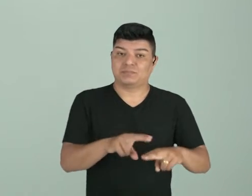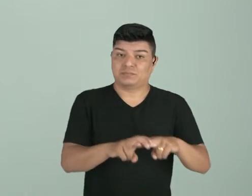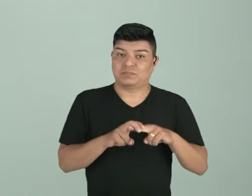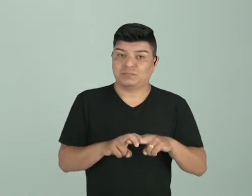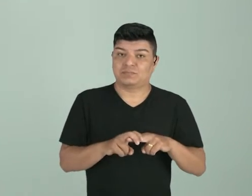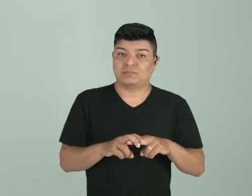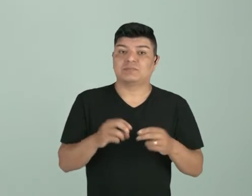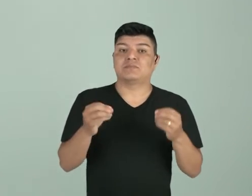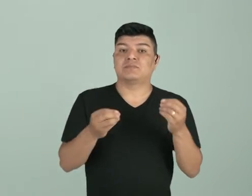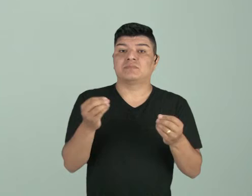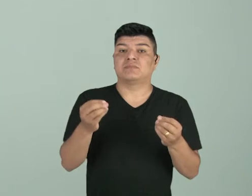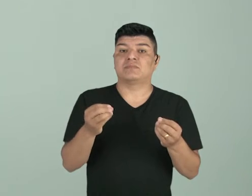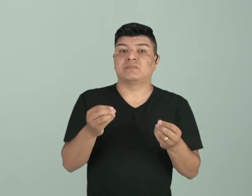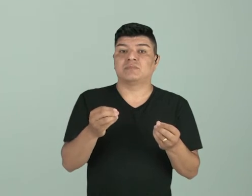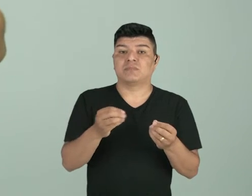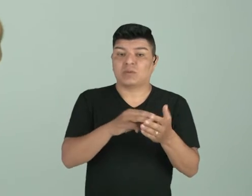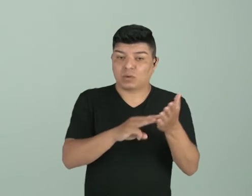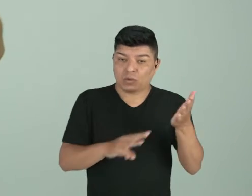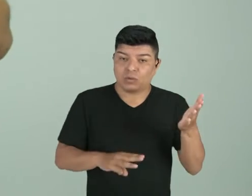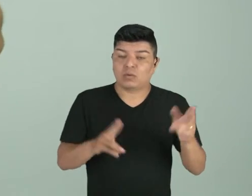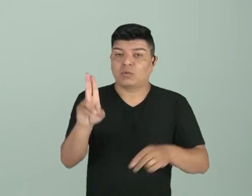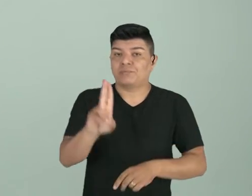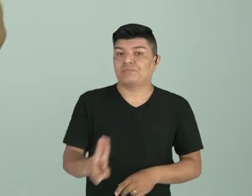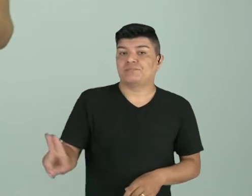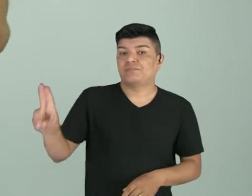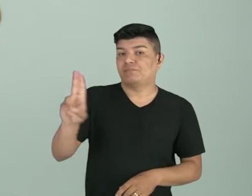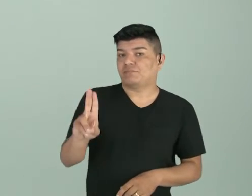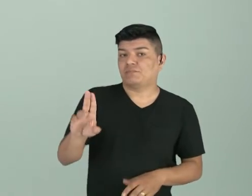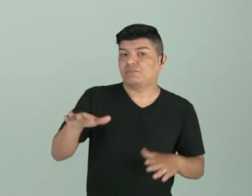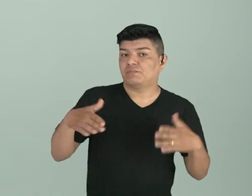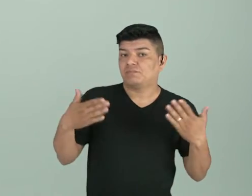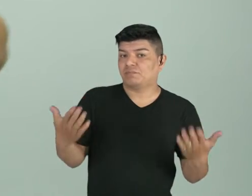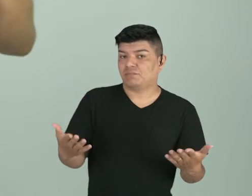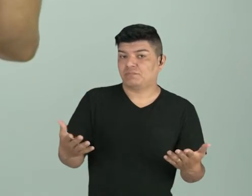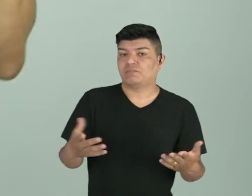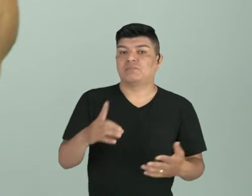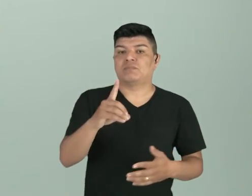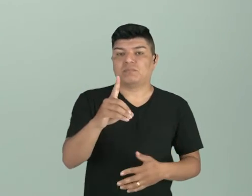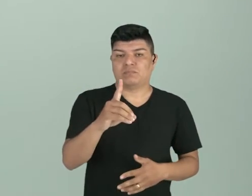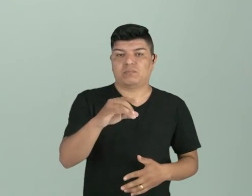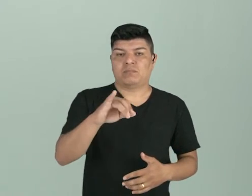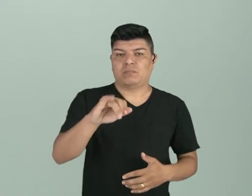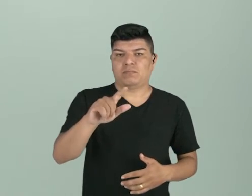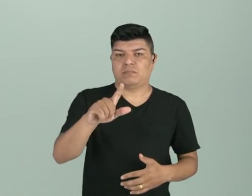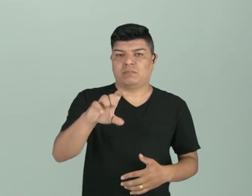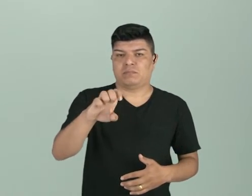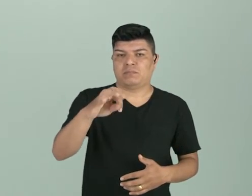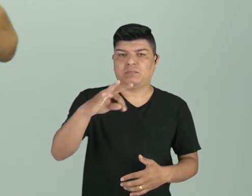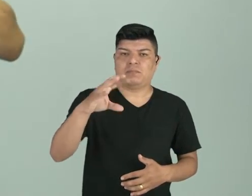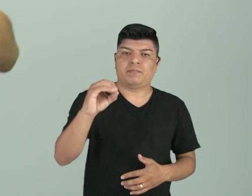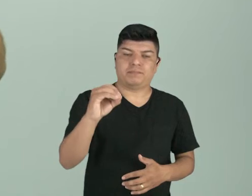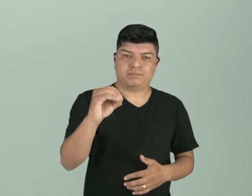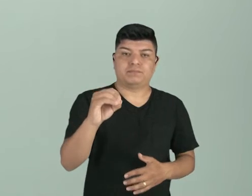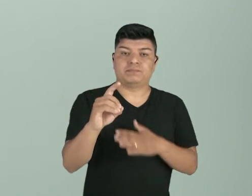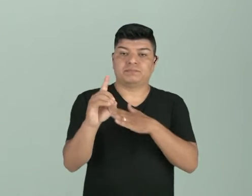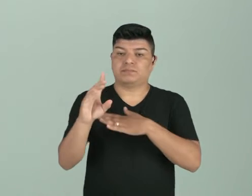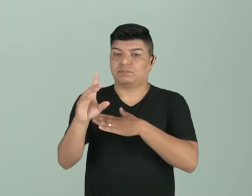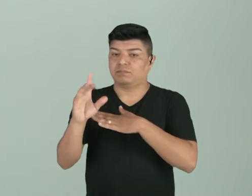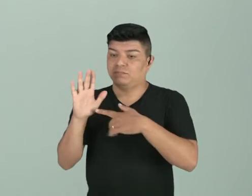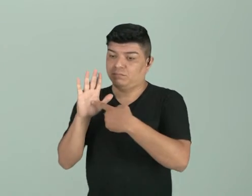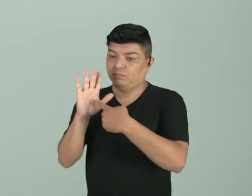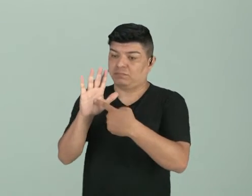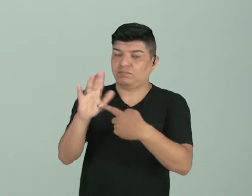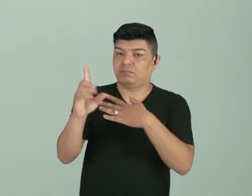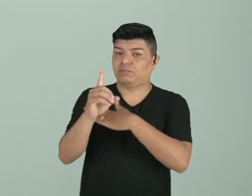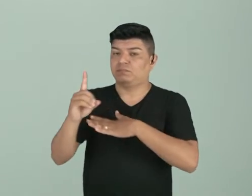o método, segundo o marxismo, é um método dialético, destacando que a sociedade